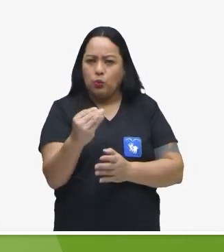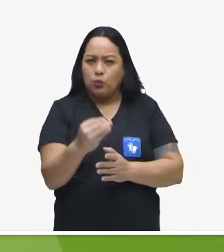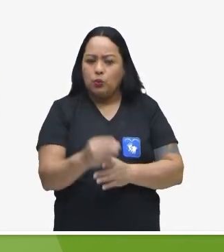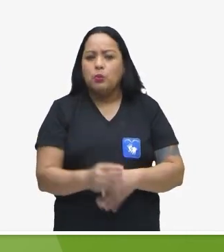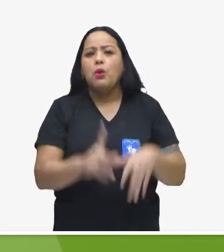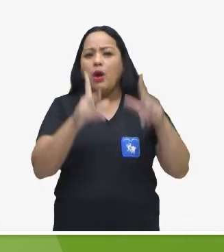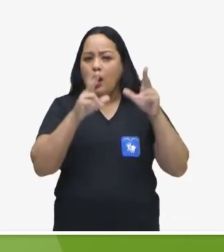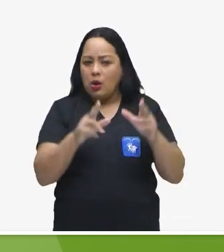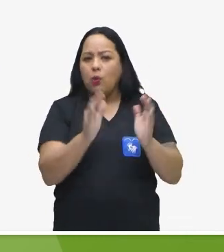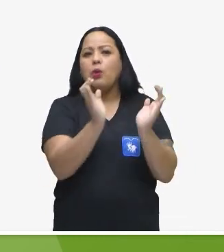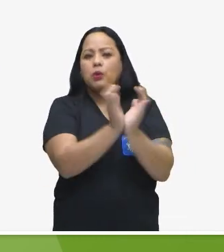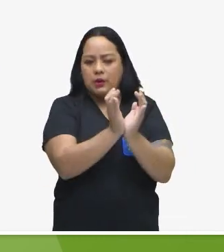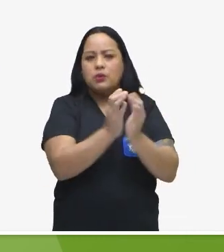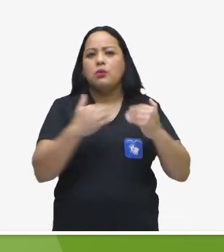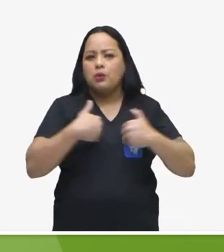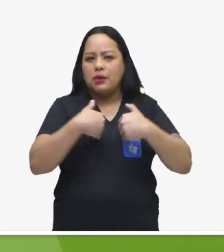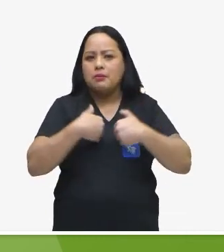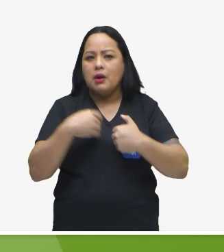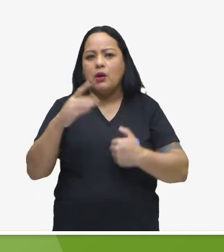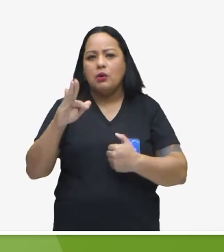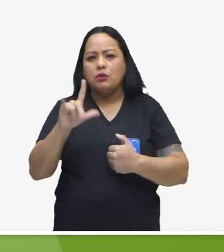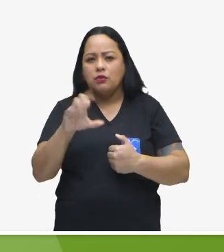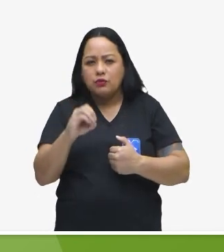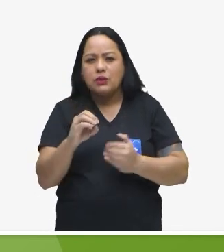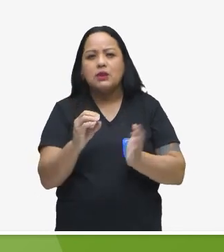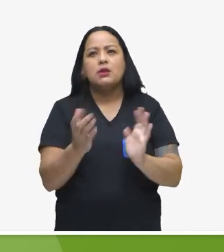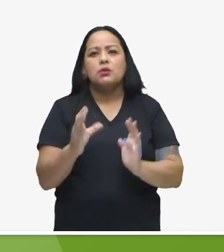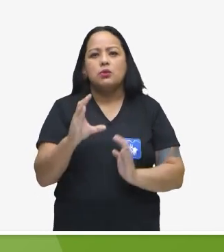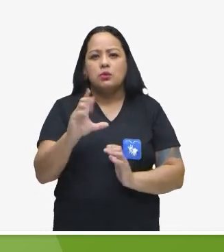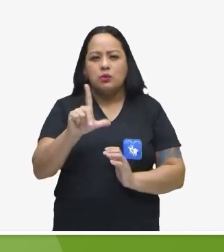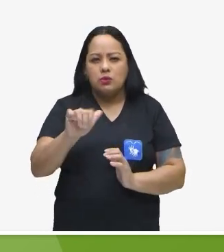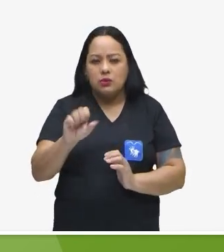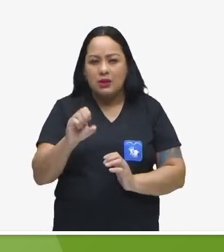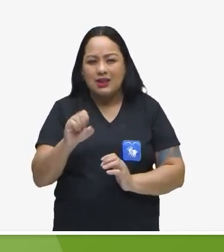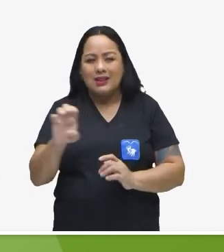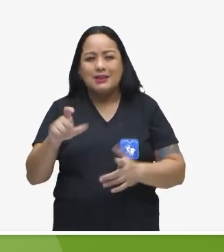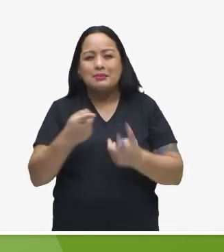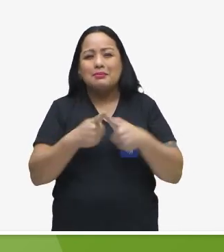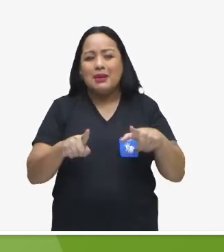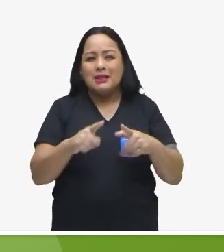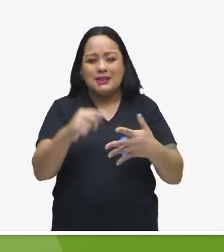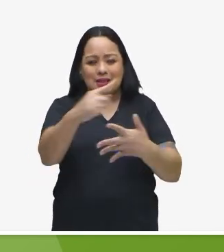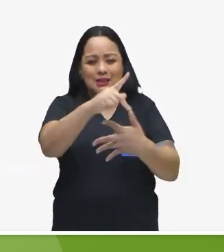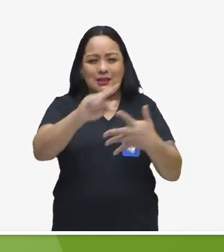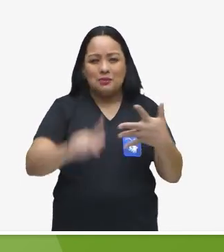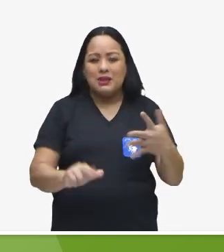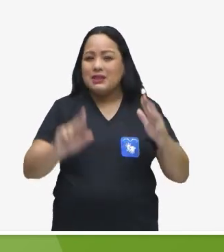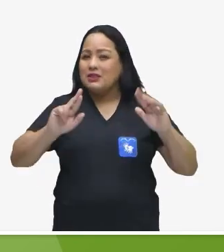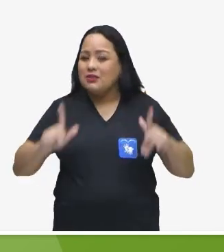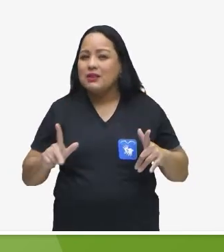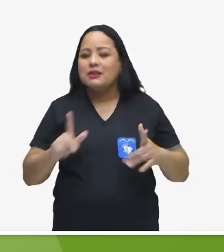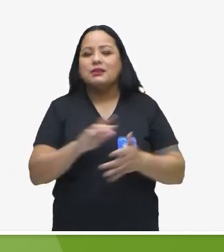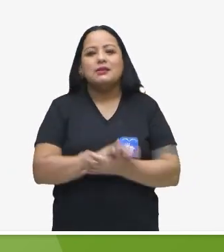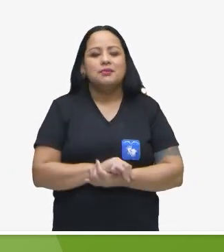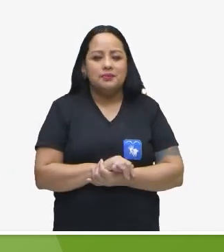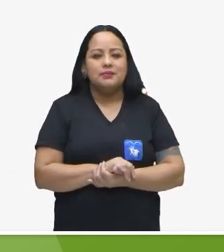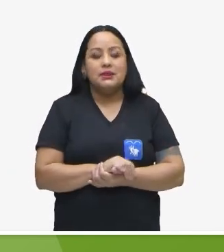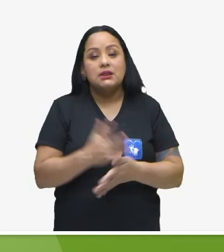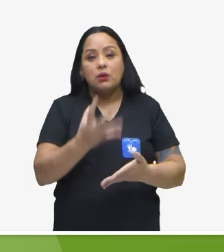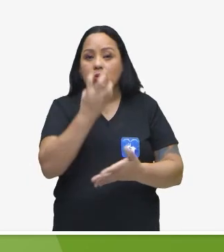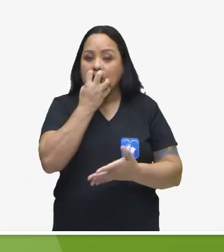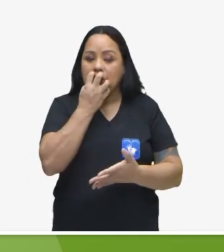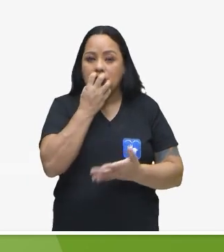reino animal, ao mesmo filo, à mesma classe, só que quando chega lá no gênero e espécie, eles vão ser diferentes, né? Então, o cachorro